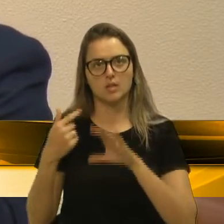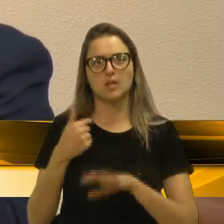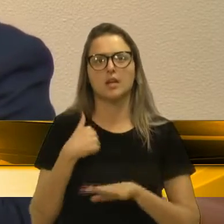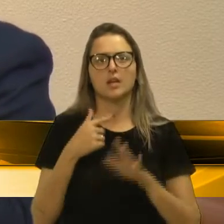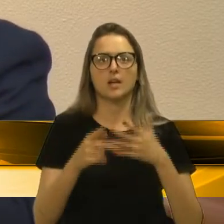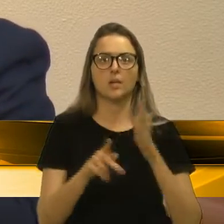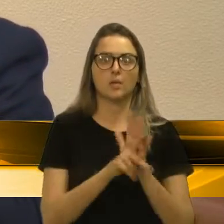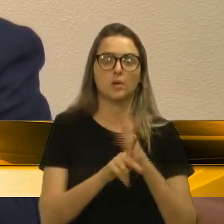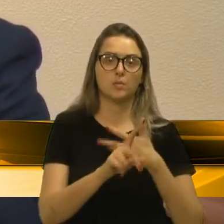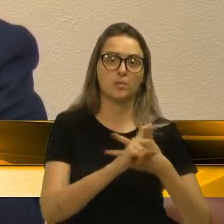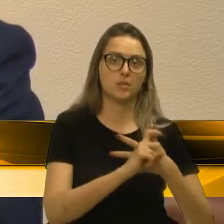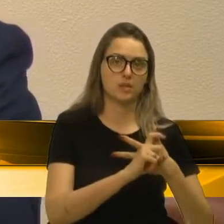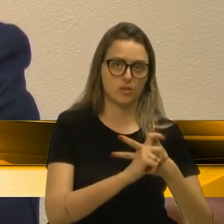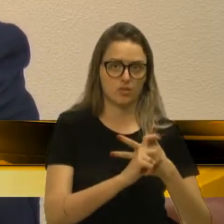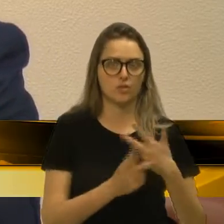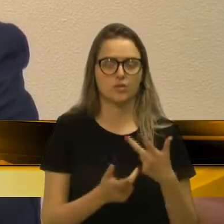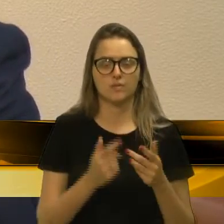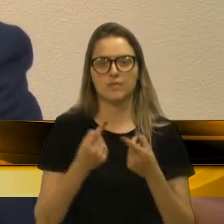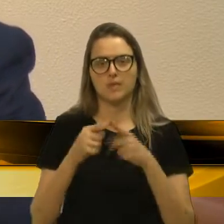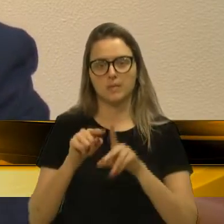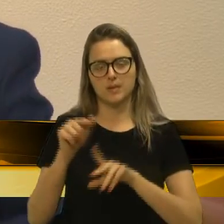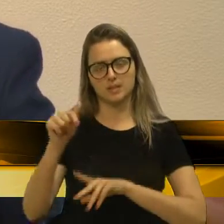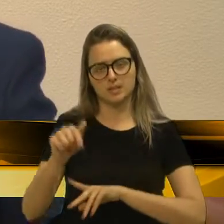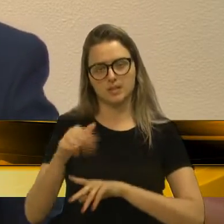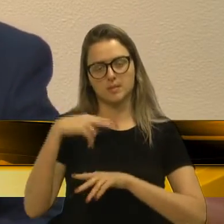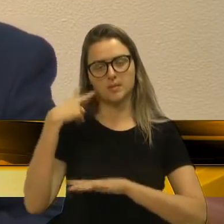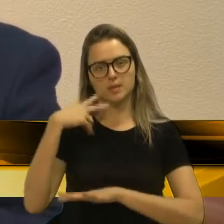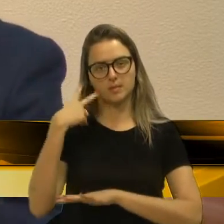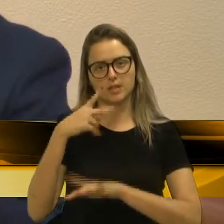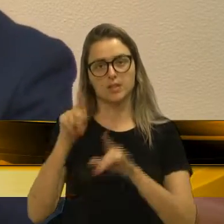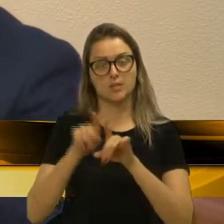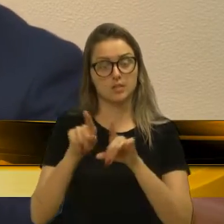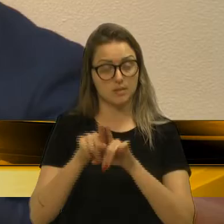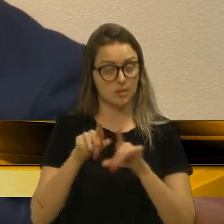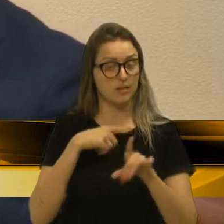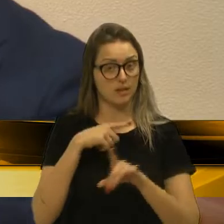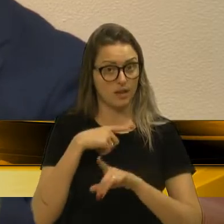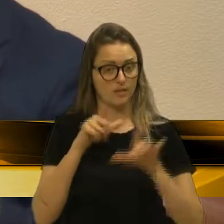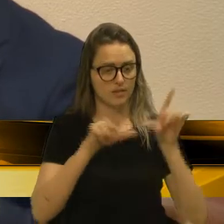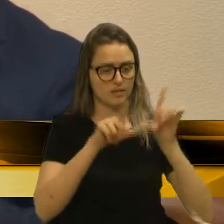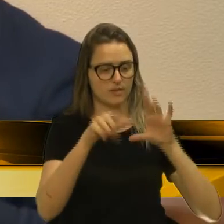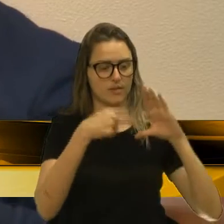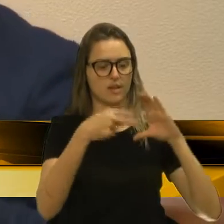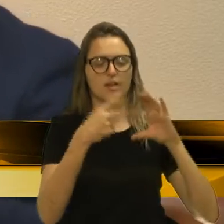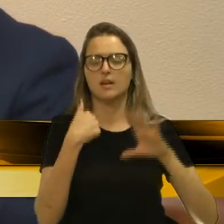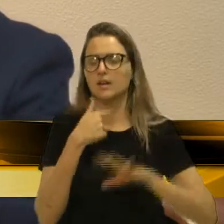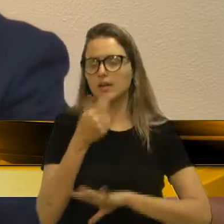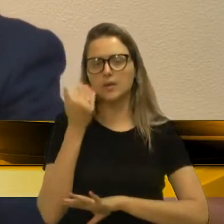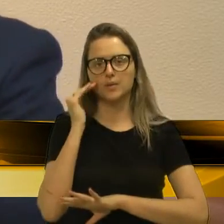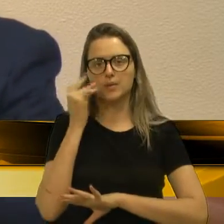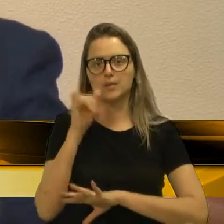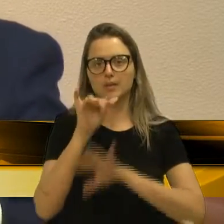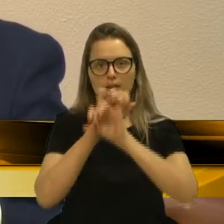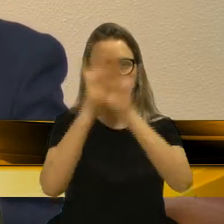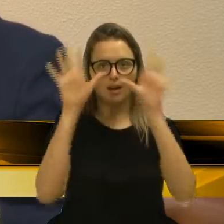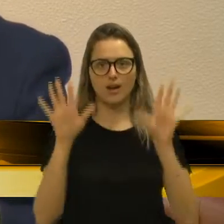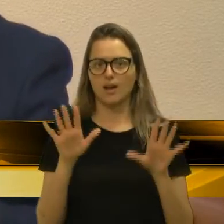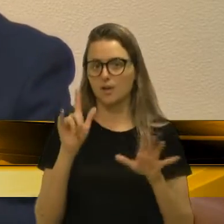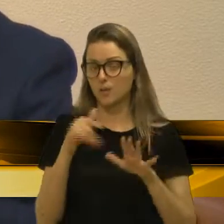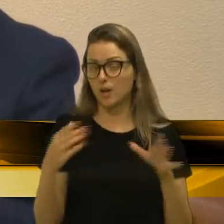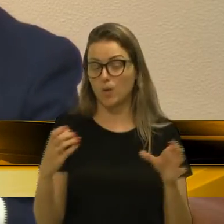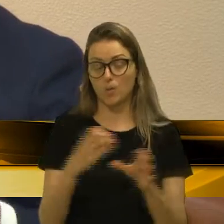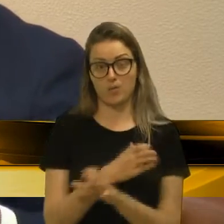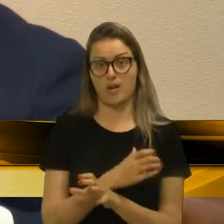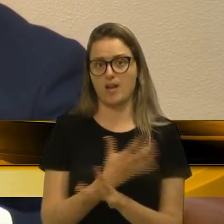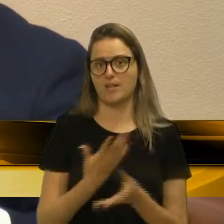né? Mas a gente também fez para a Câmara de Vereadores, porque eu entendo que transparência tem que ser na sua totalidade.